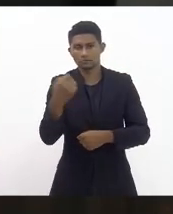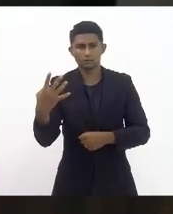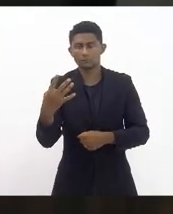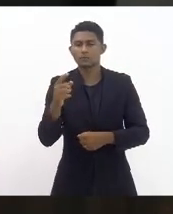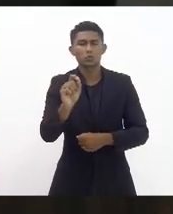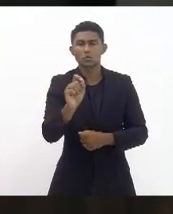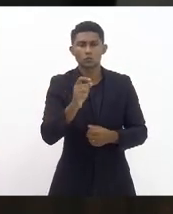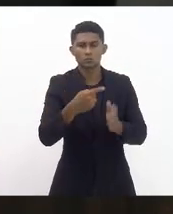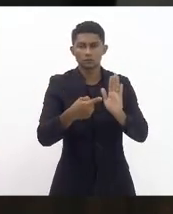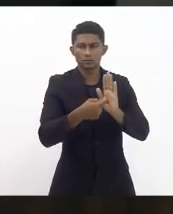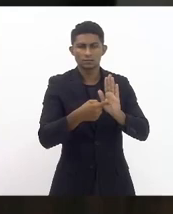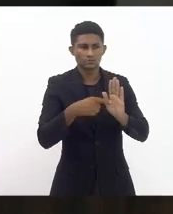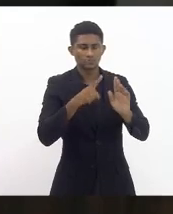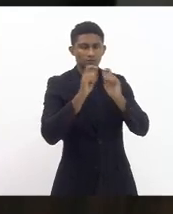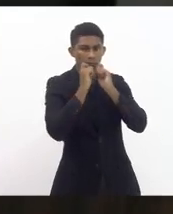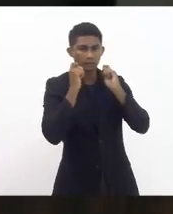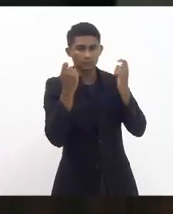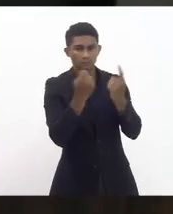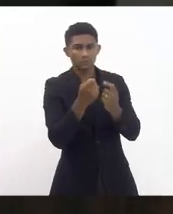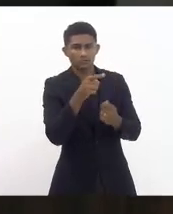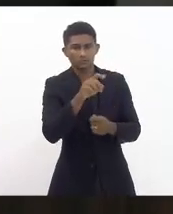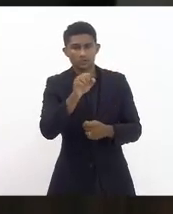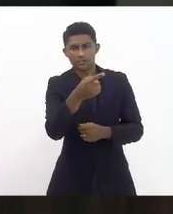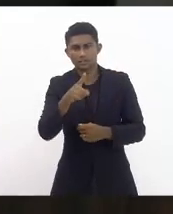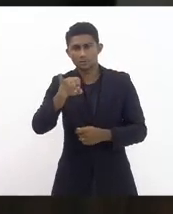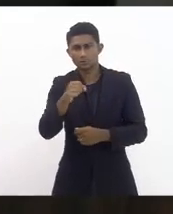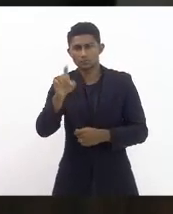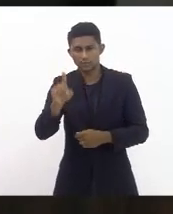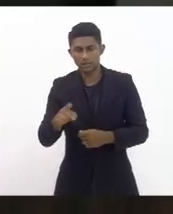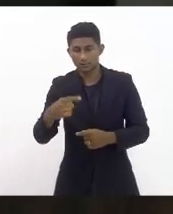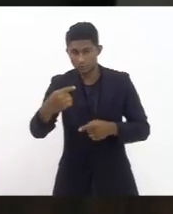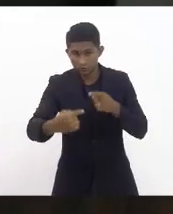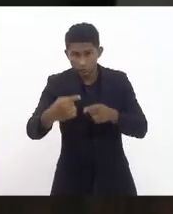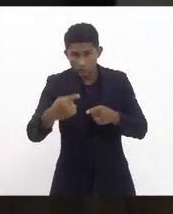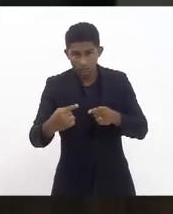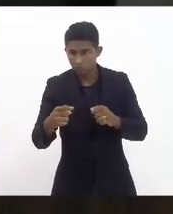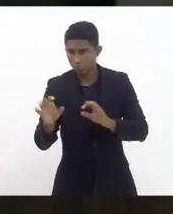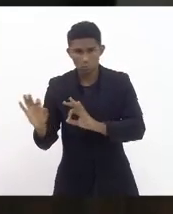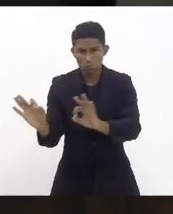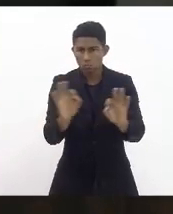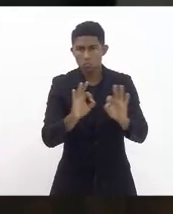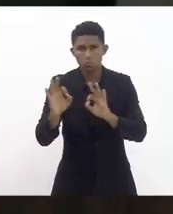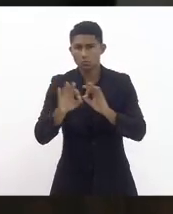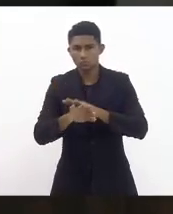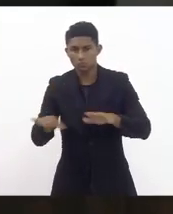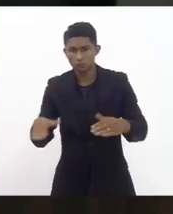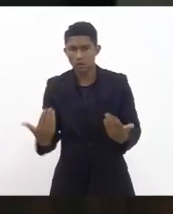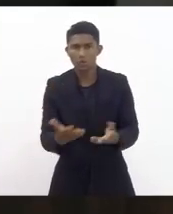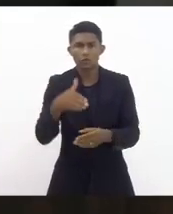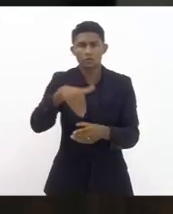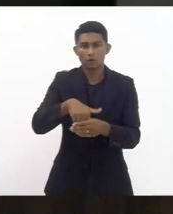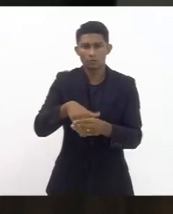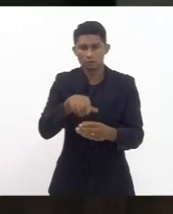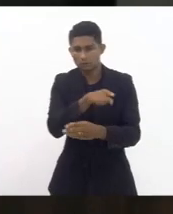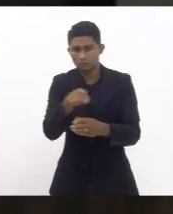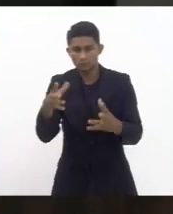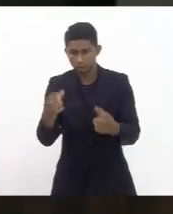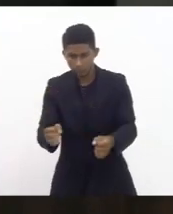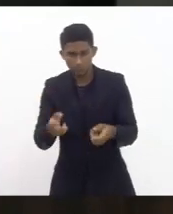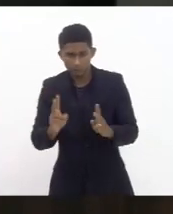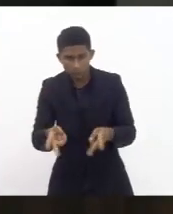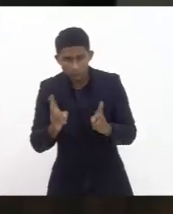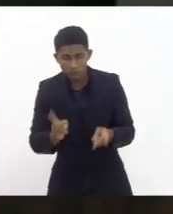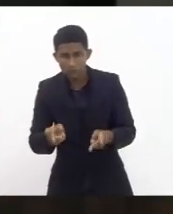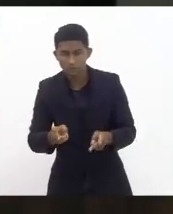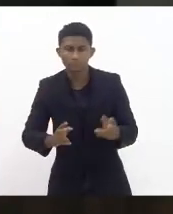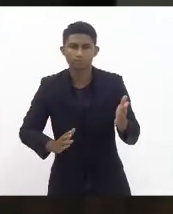utilidade pública a Associação Educacional Beneficente São José. Em discussão, não havendo quem queira discutir, encerrada a discussão, em votação, os senhores que aprovam,